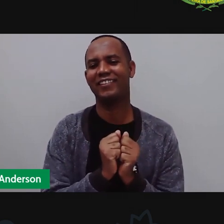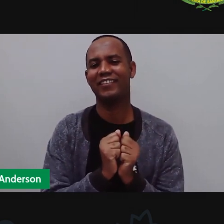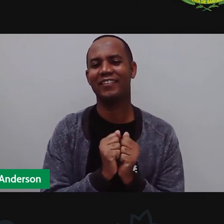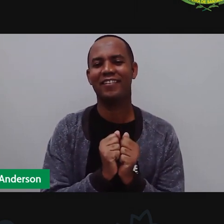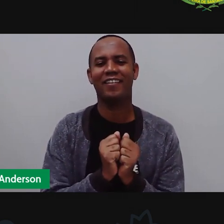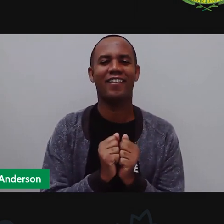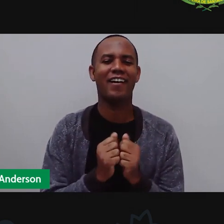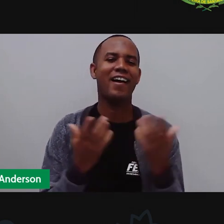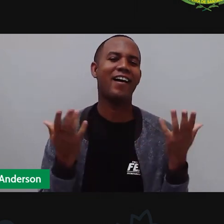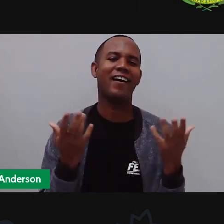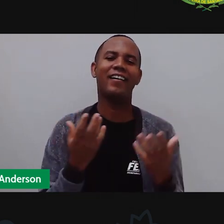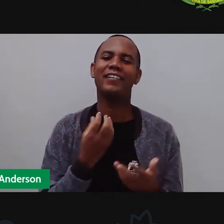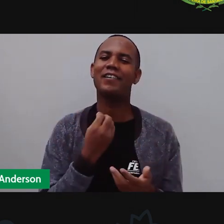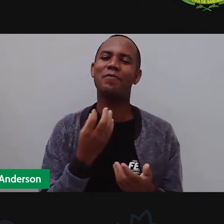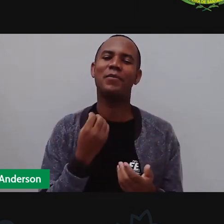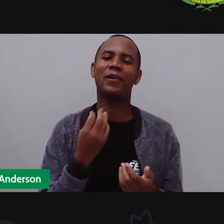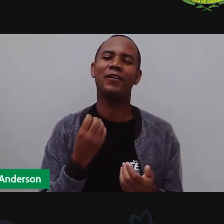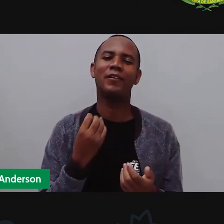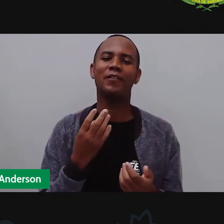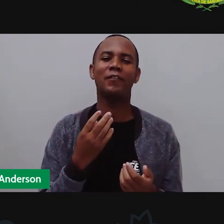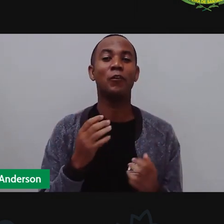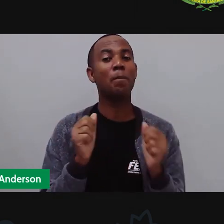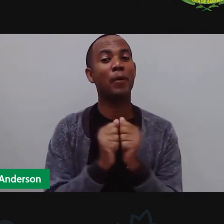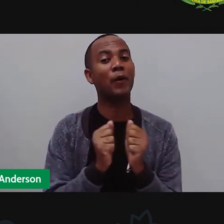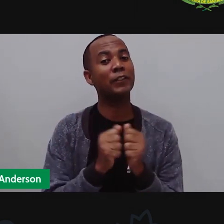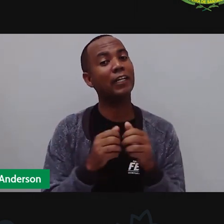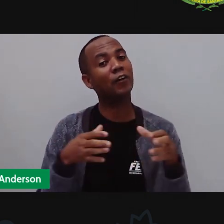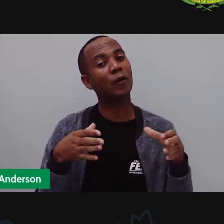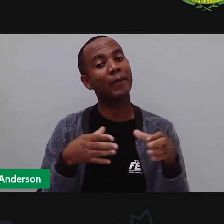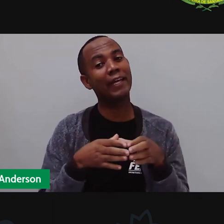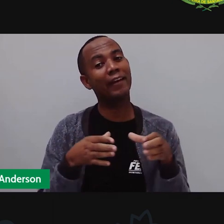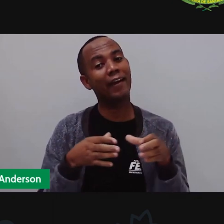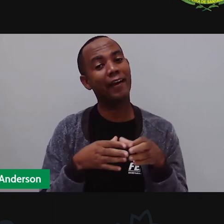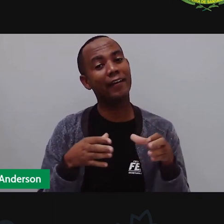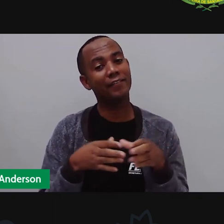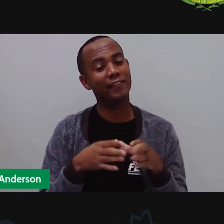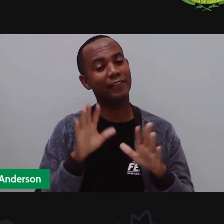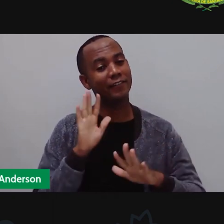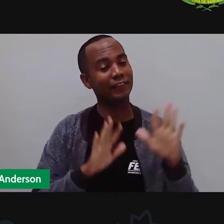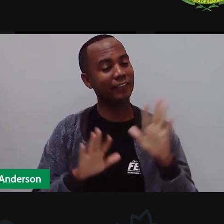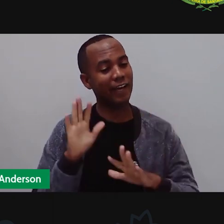tá batendo aí na porta, Anderson. Sexto, amanhã.